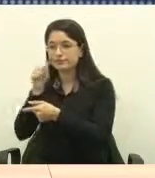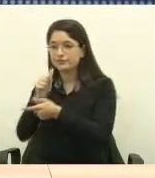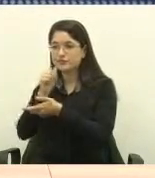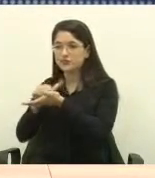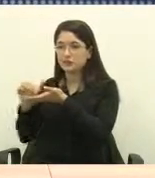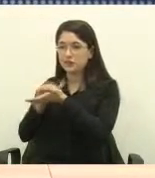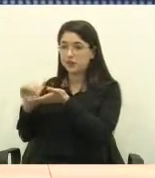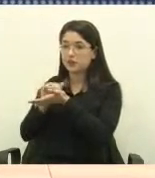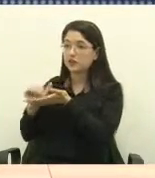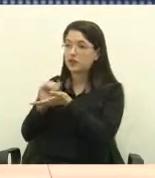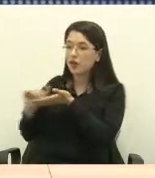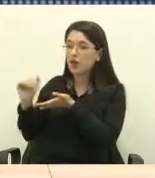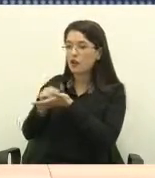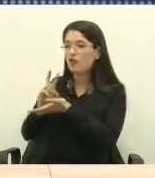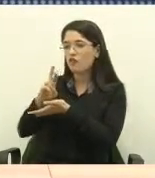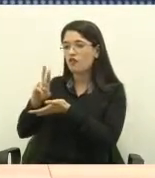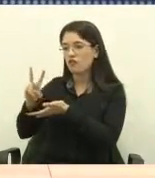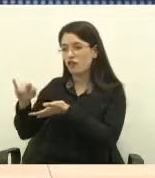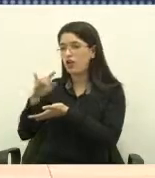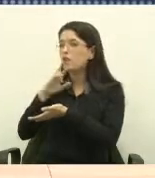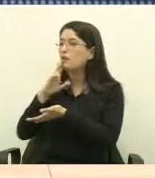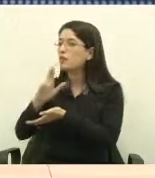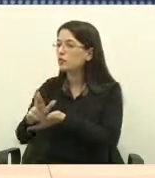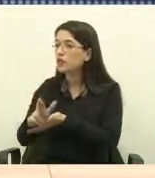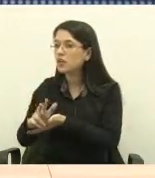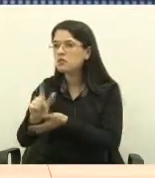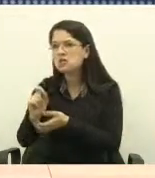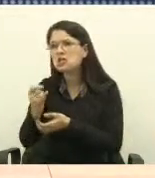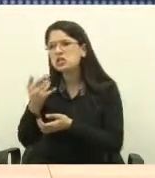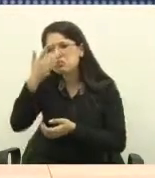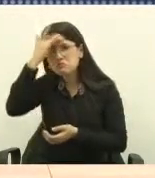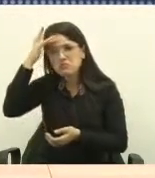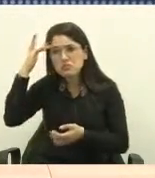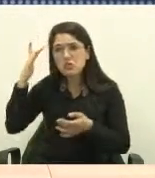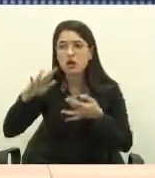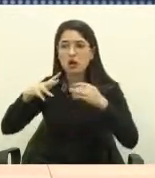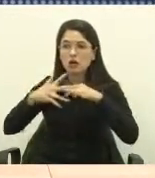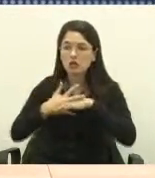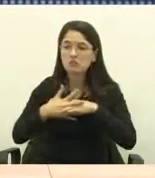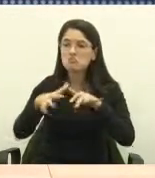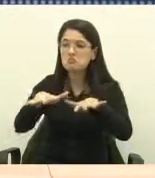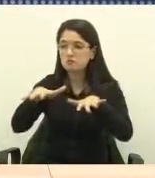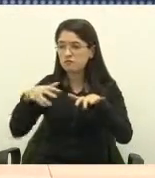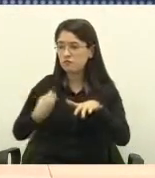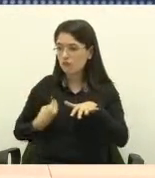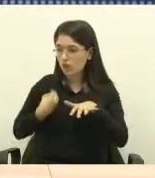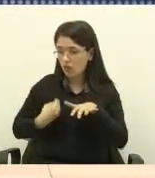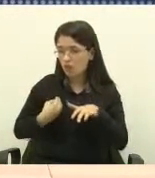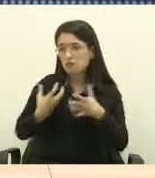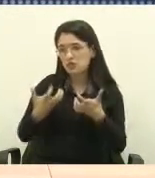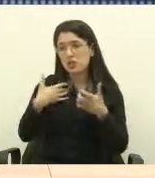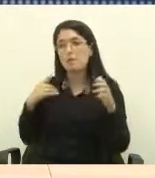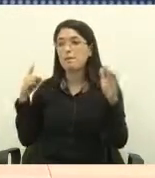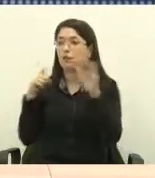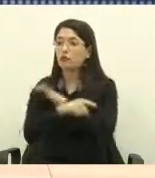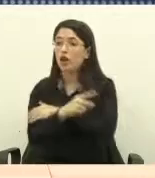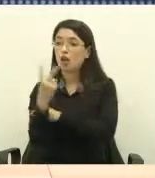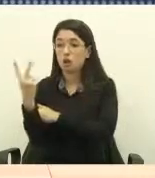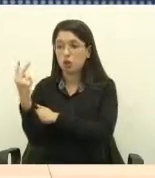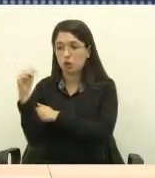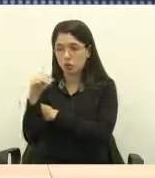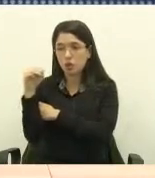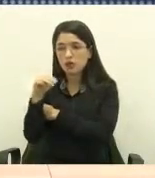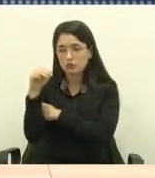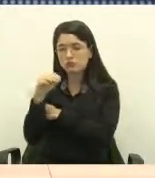estamos abrindo inscrição para os cidadãos e cidadãs que queiram perguntar por até 2 minutos, lembrando que o nosso horário já